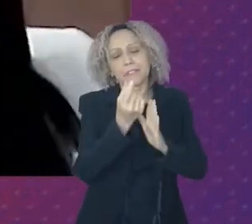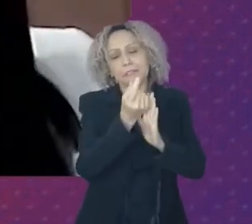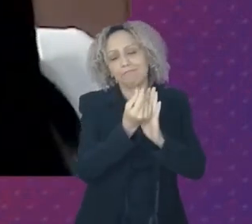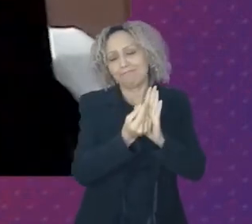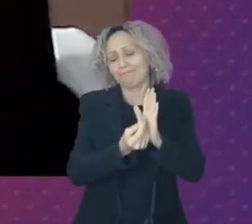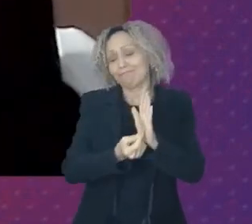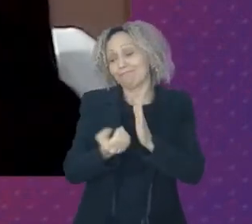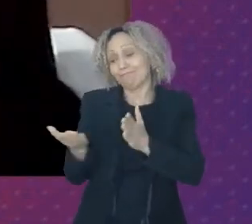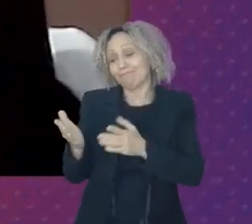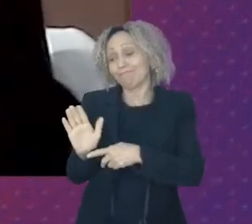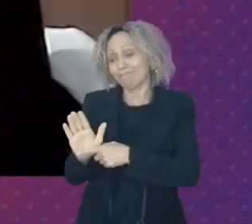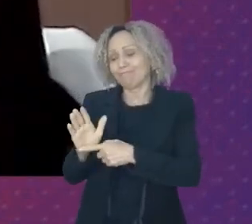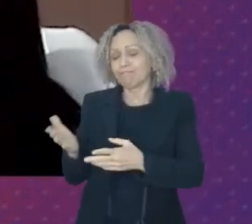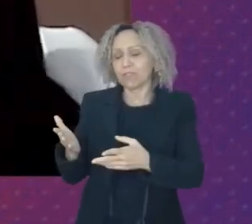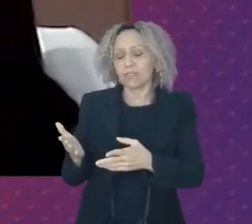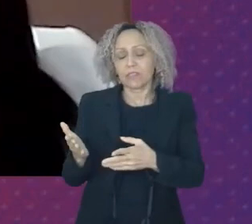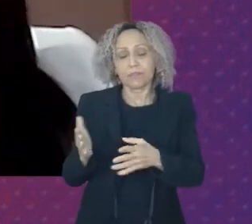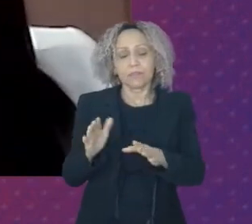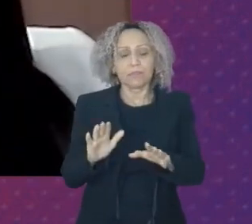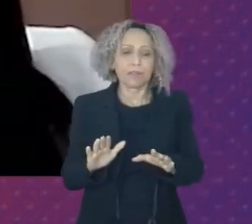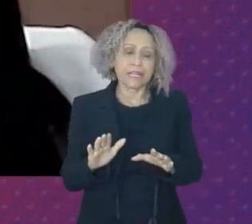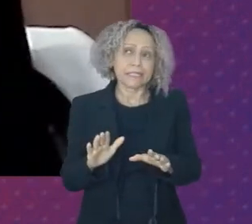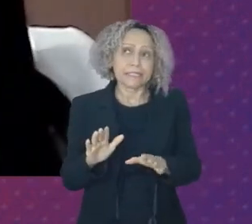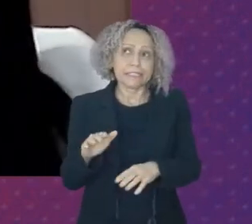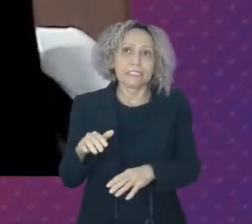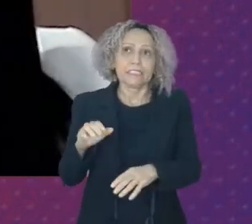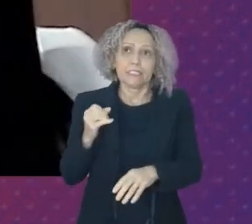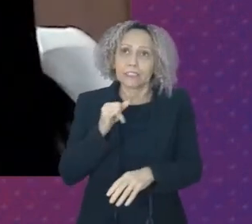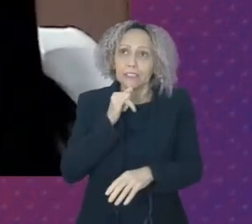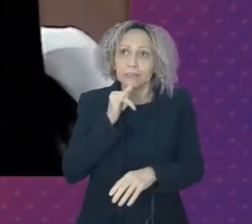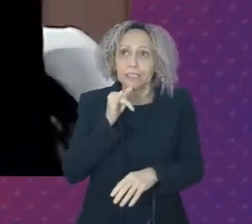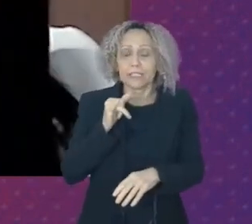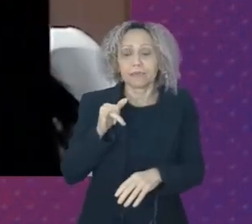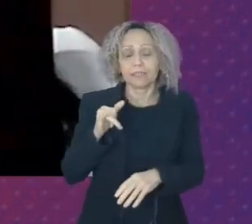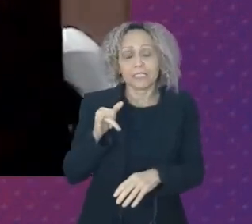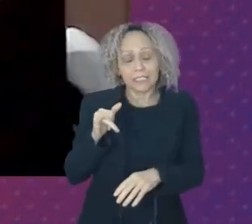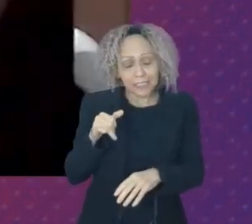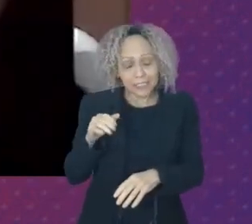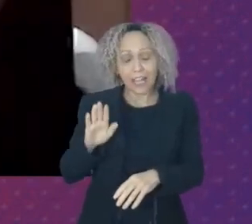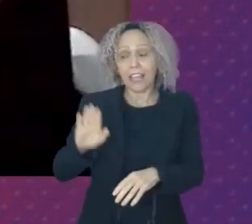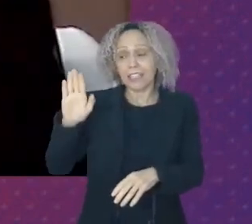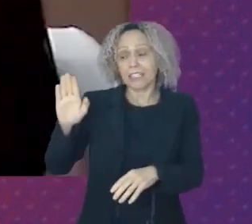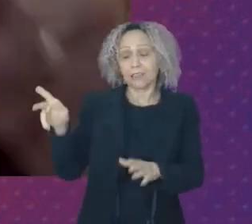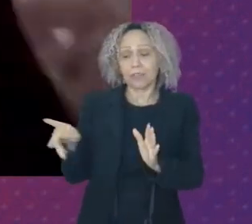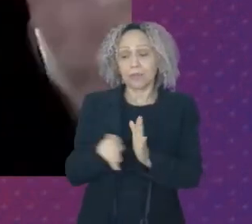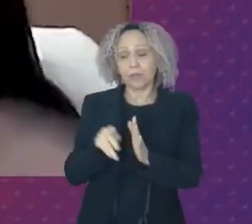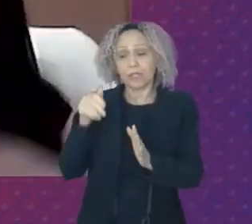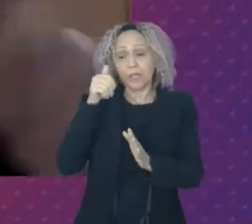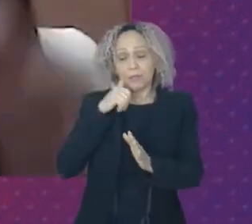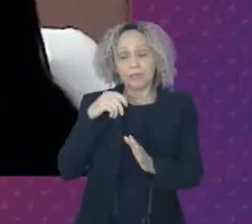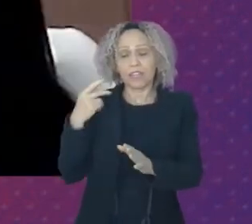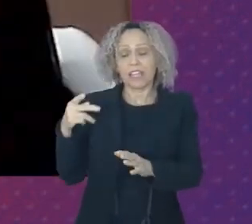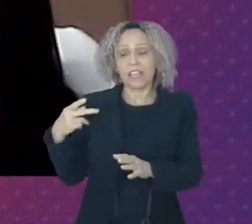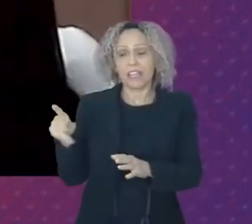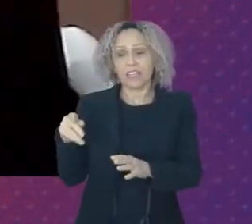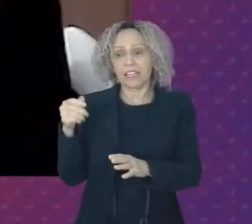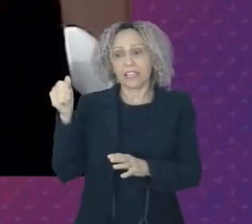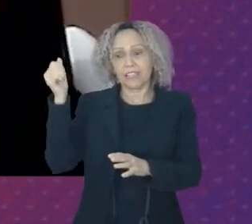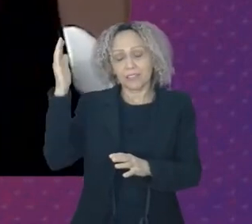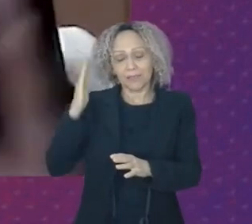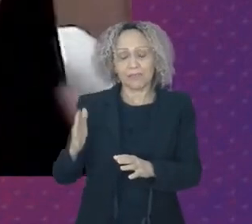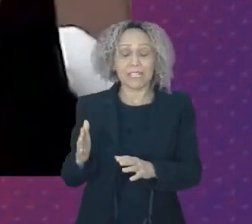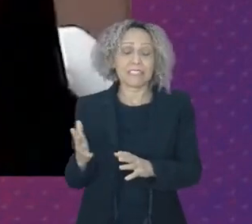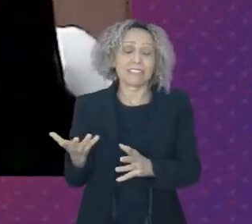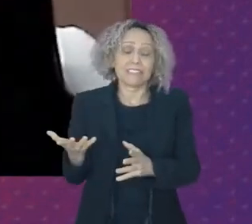especialmente nas femininas do nosso país. E hoje você precisa estar na sua rede social, porque hoje o paradigma é